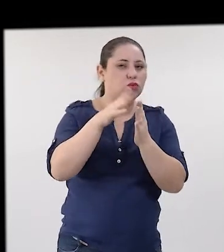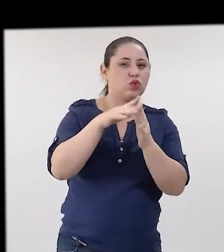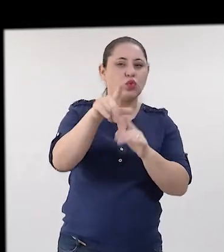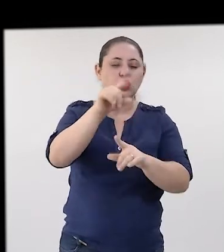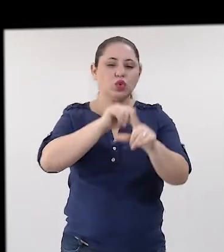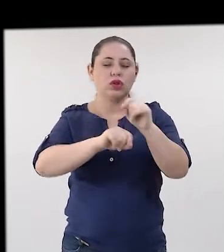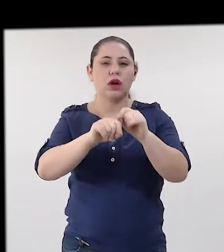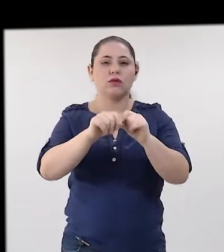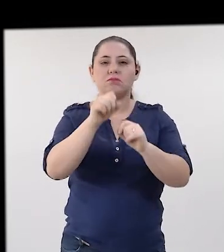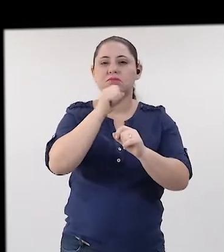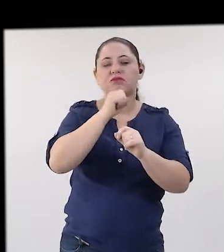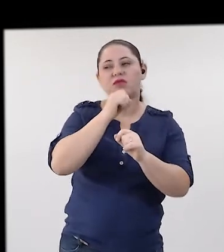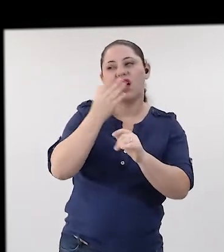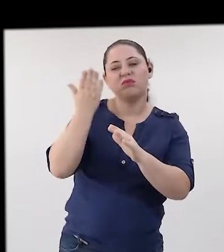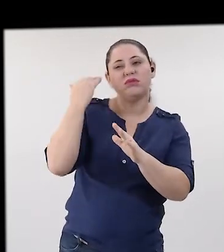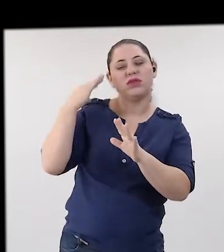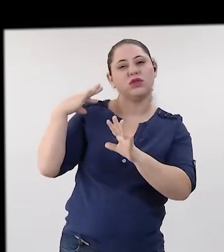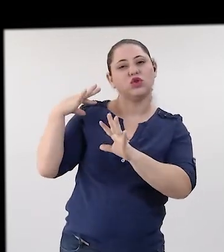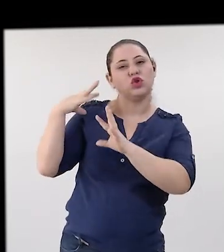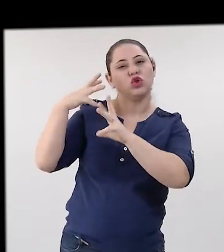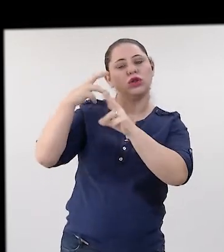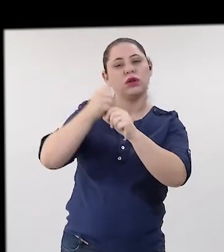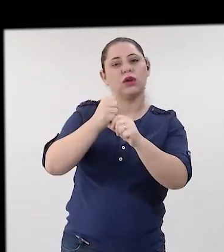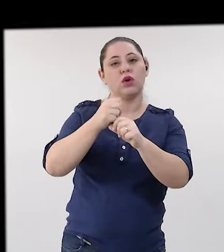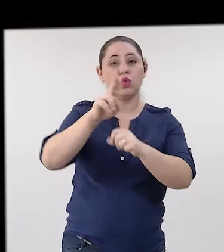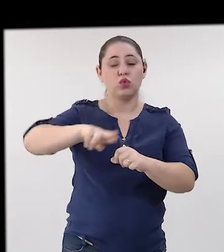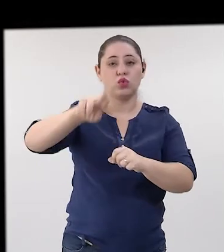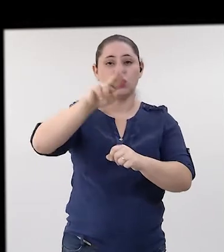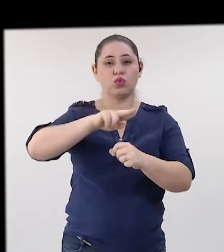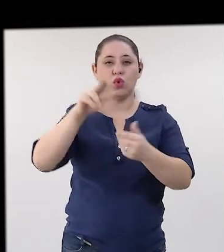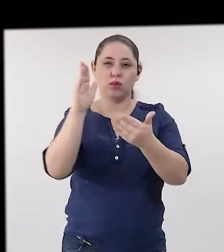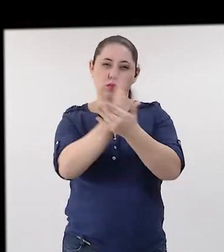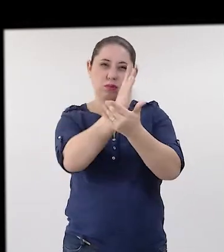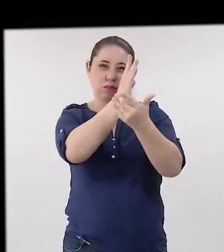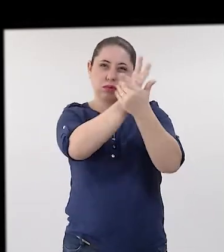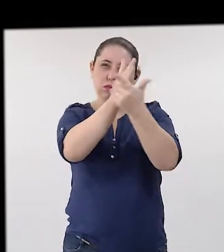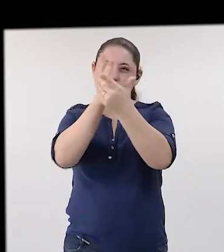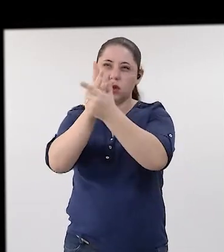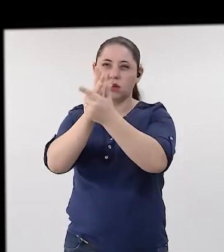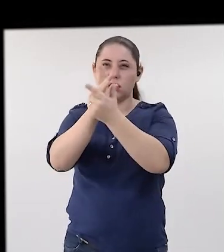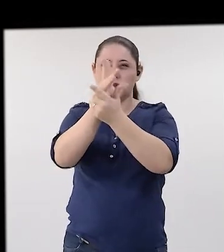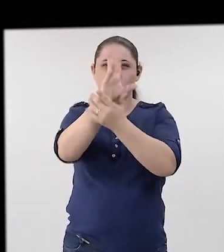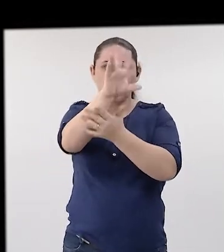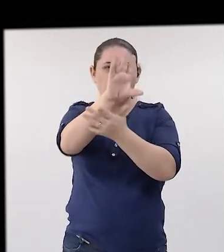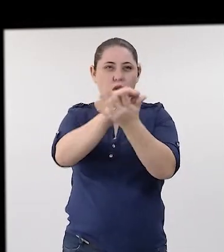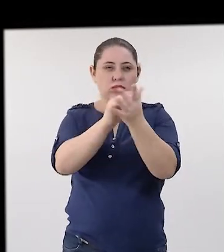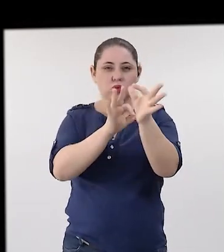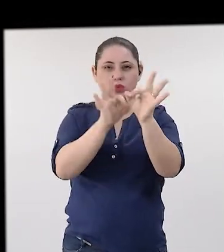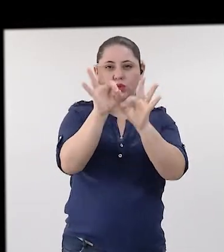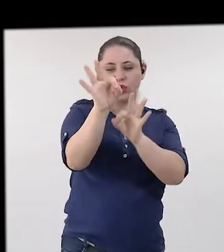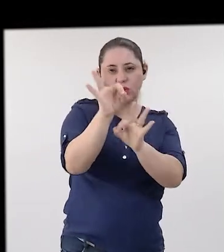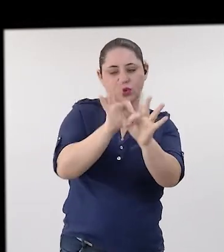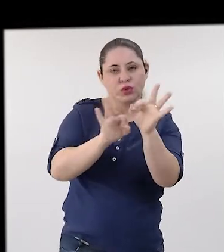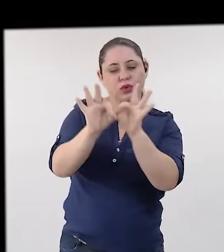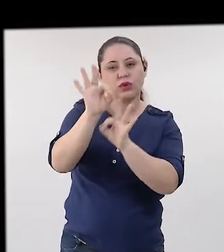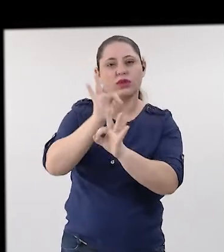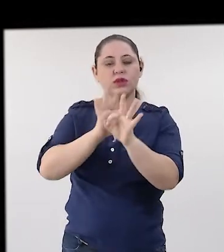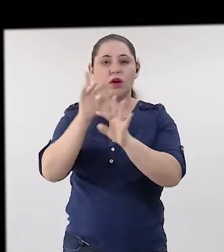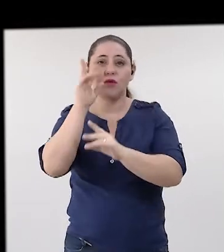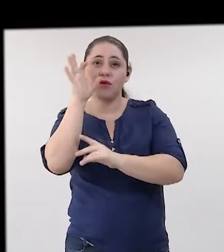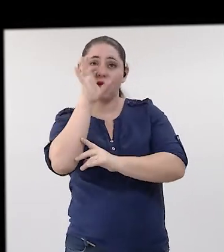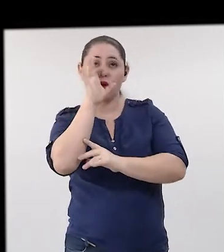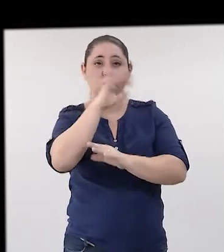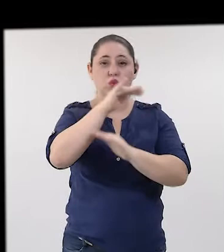pixelado, um tom bem mais antigo. E a gente utilizou para isso uma biblioteca de estilos, e a gente conseguiu então